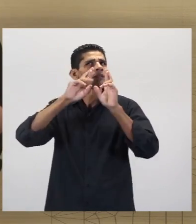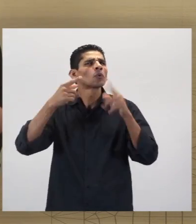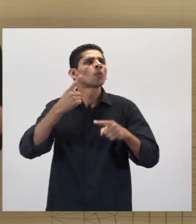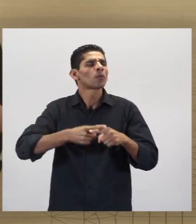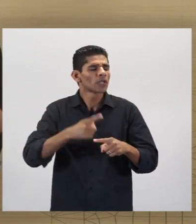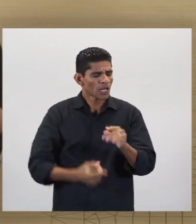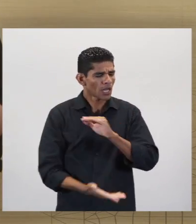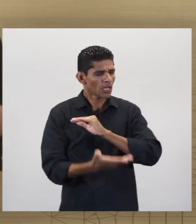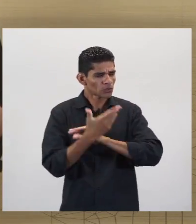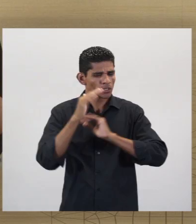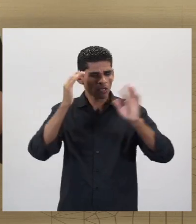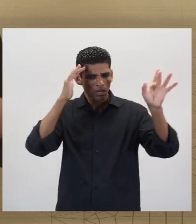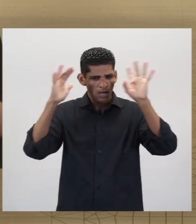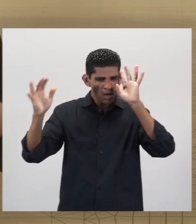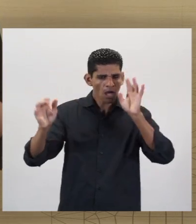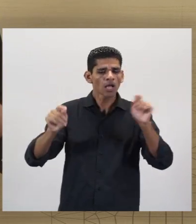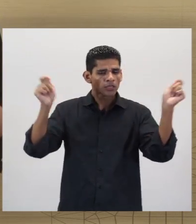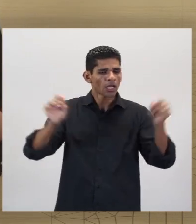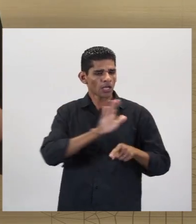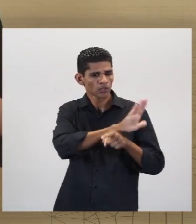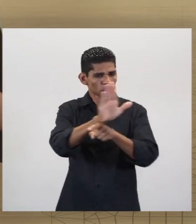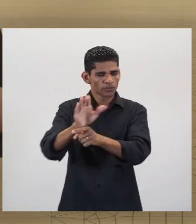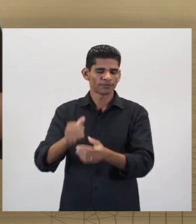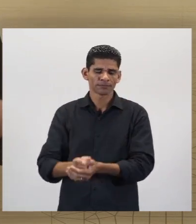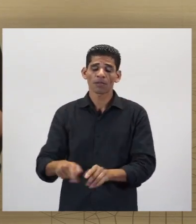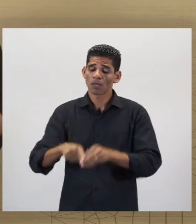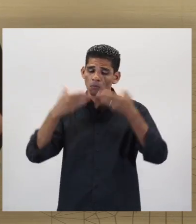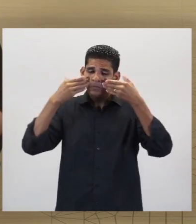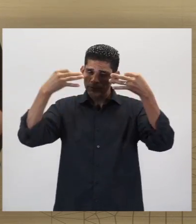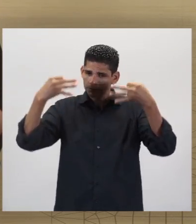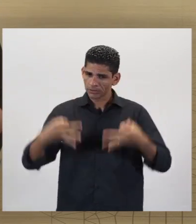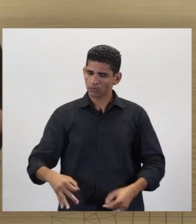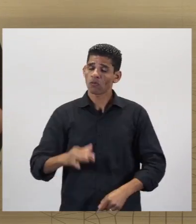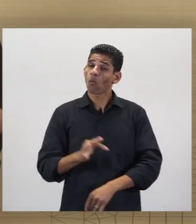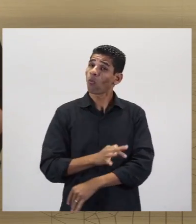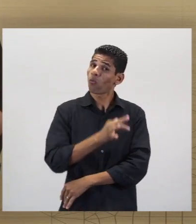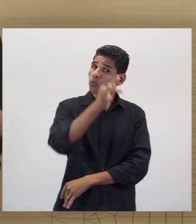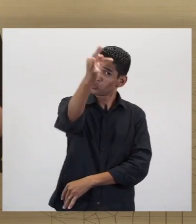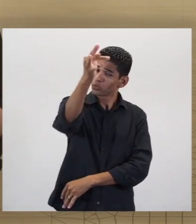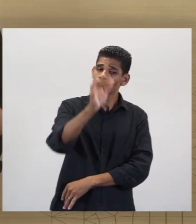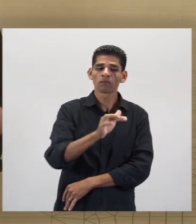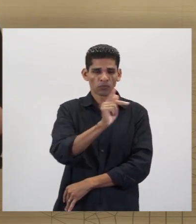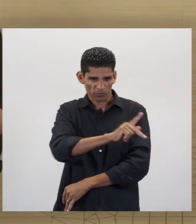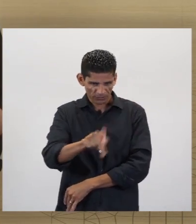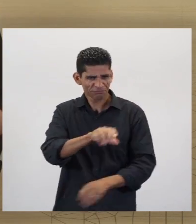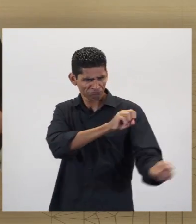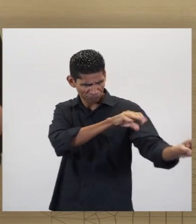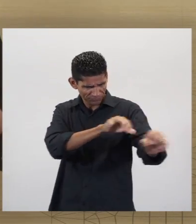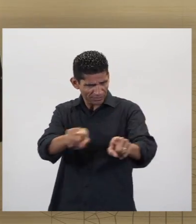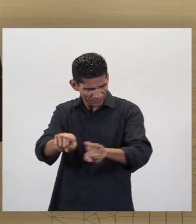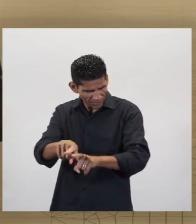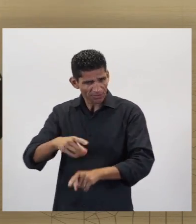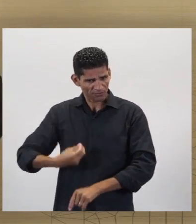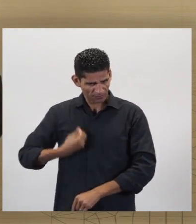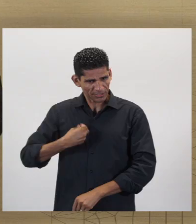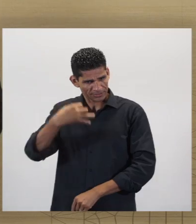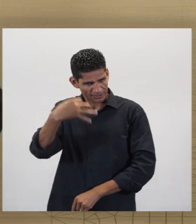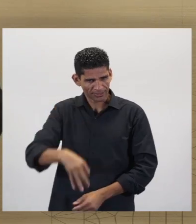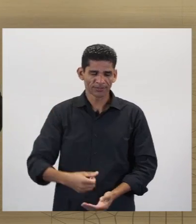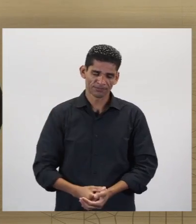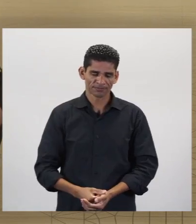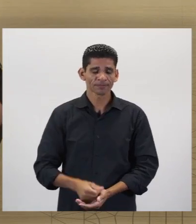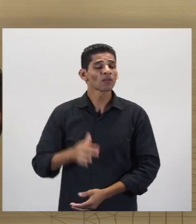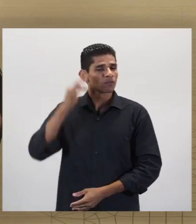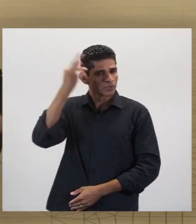e atitudes educacionais, postura filosófica que futuramente vocês como professores irão adotar. A filosofia, então,